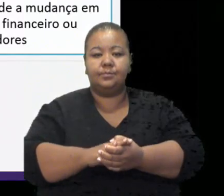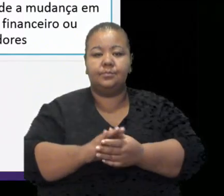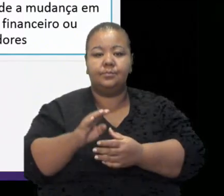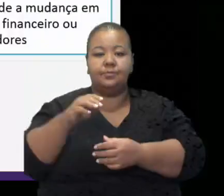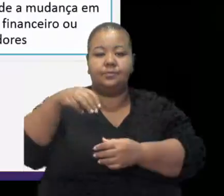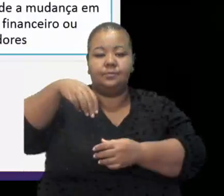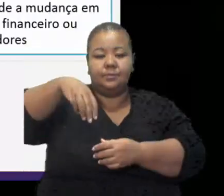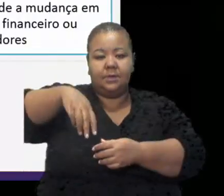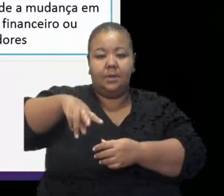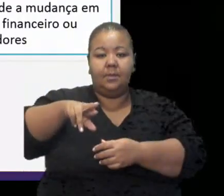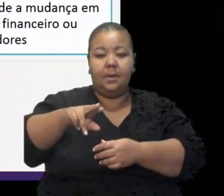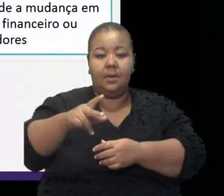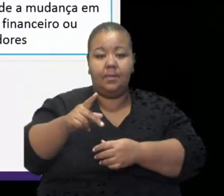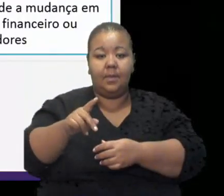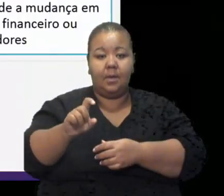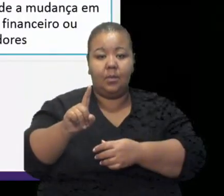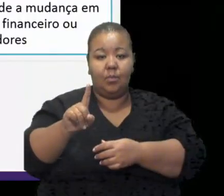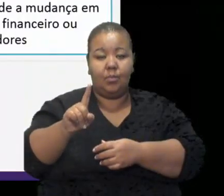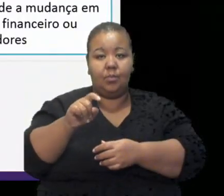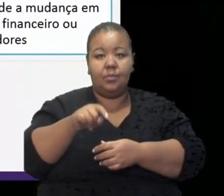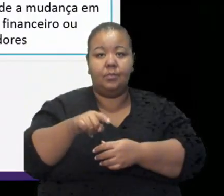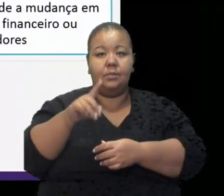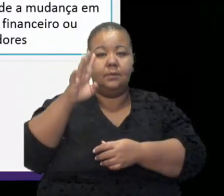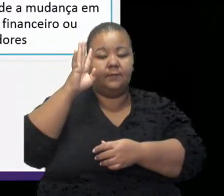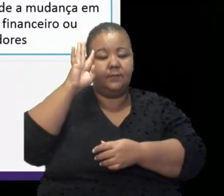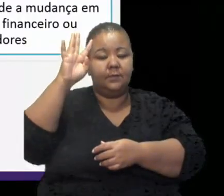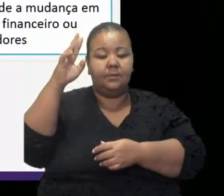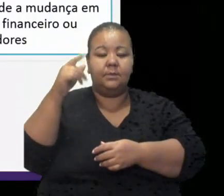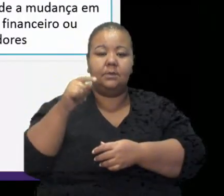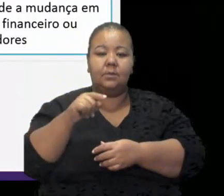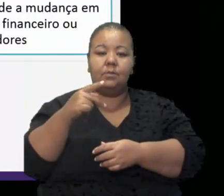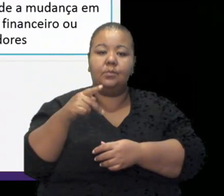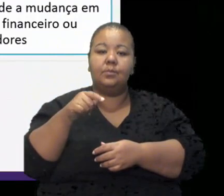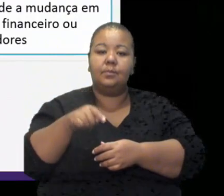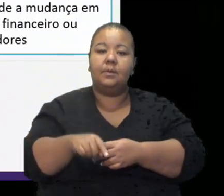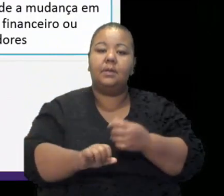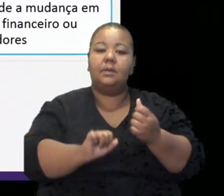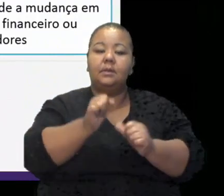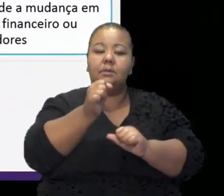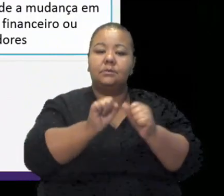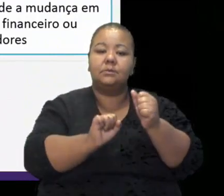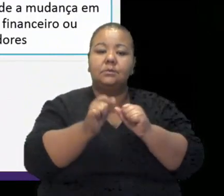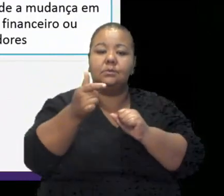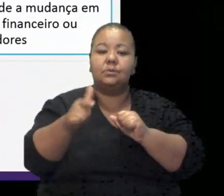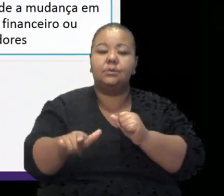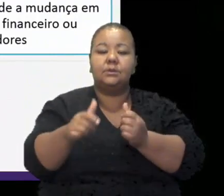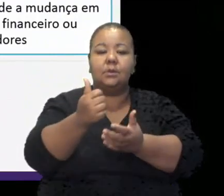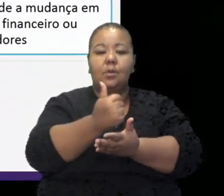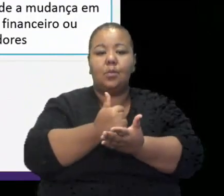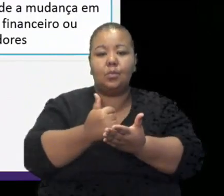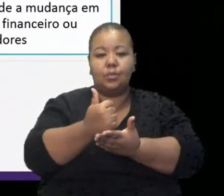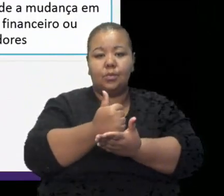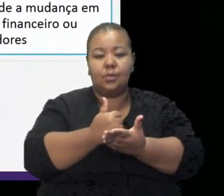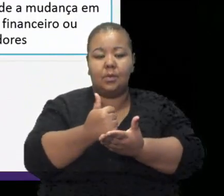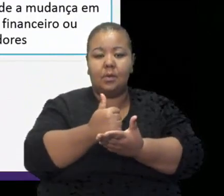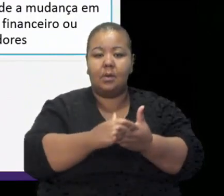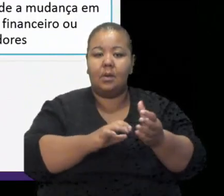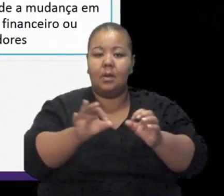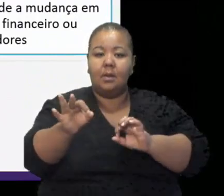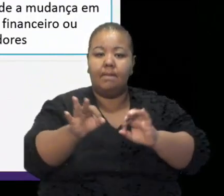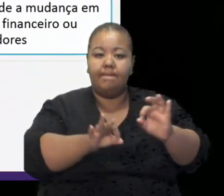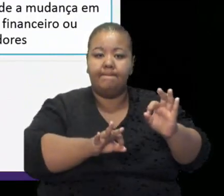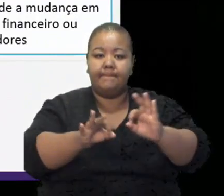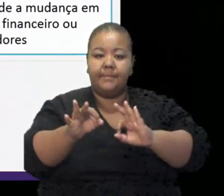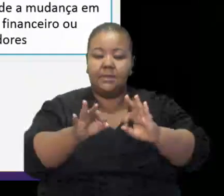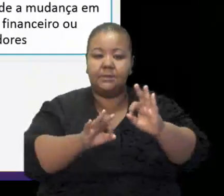Enquanto o MRP1 é fundamental para que a indústria consiga controlar e planejar a